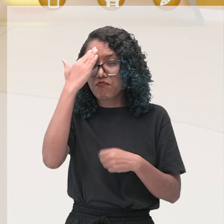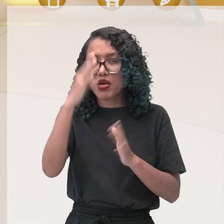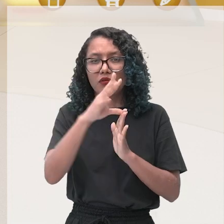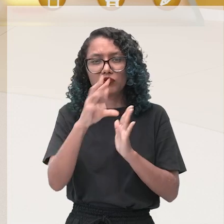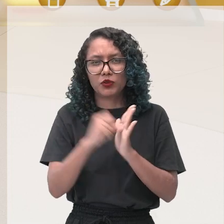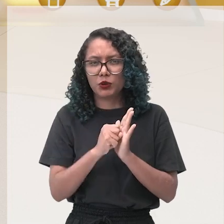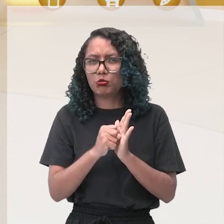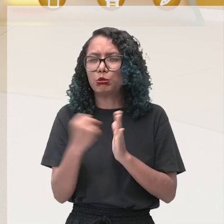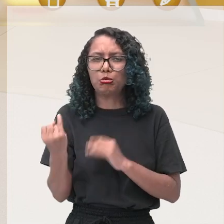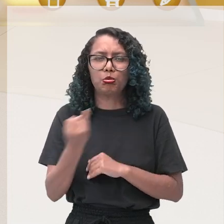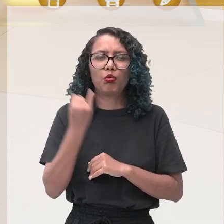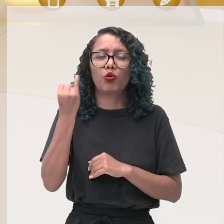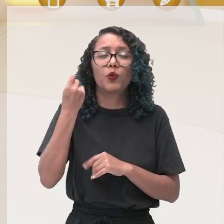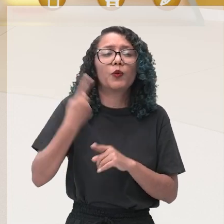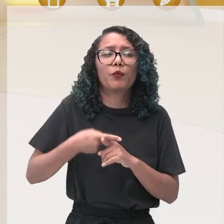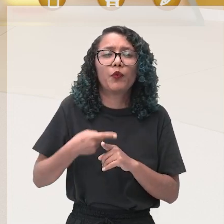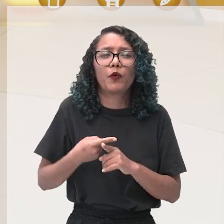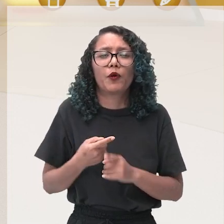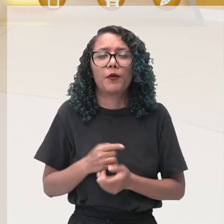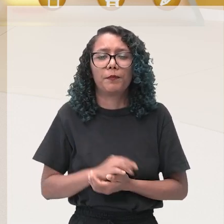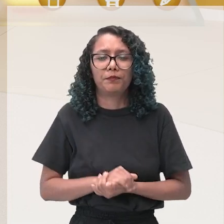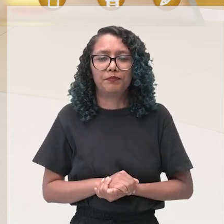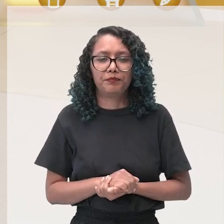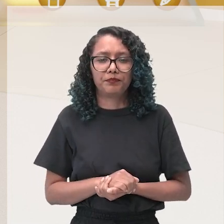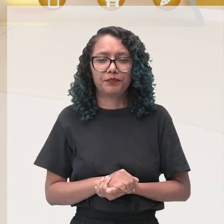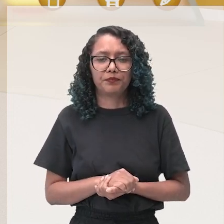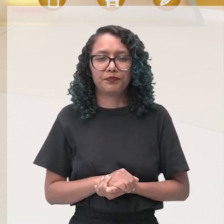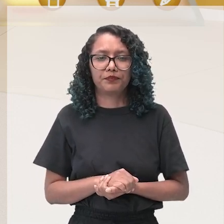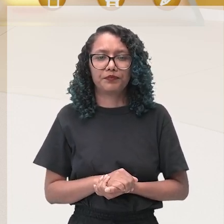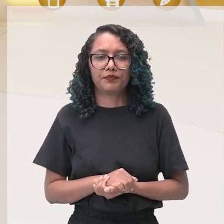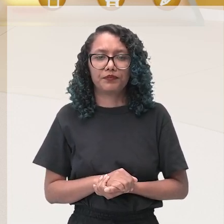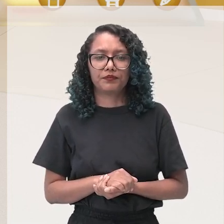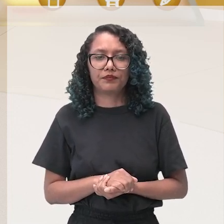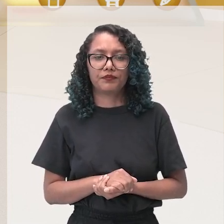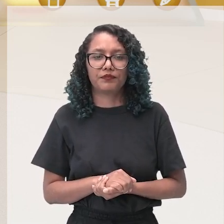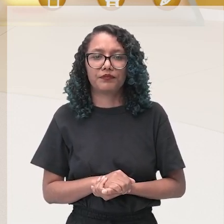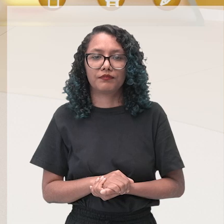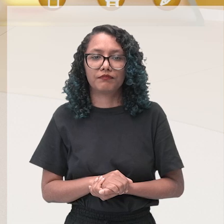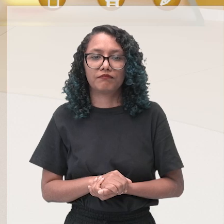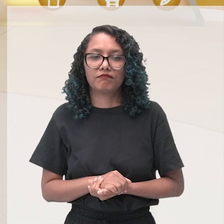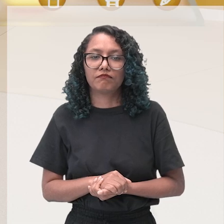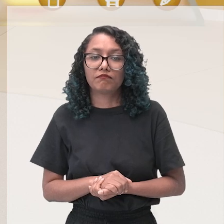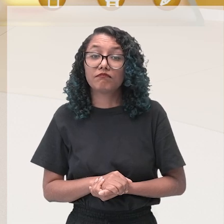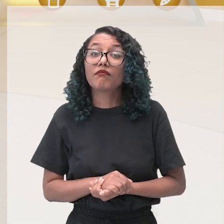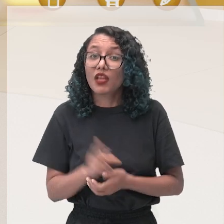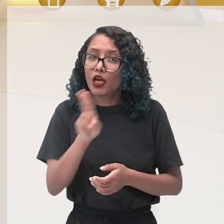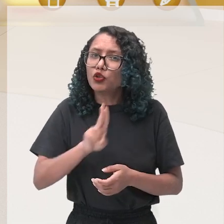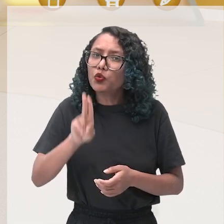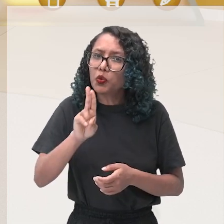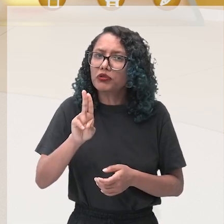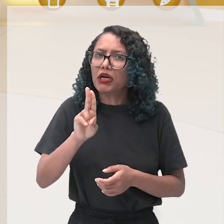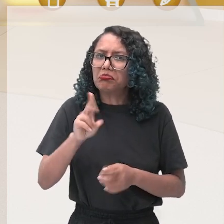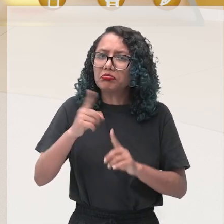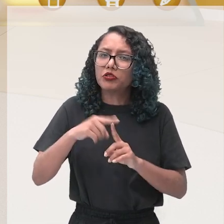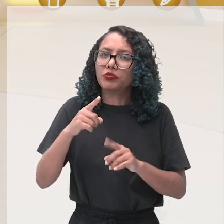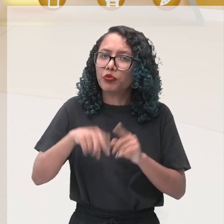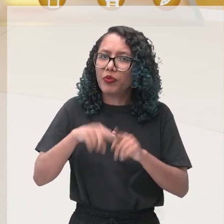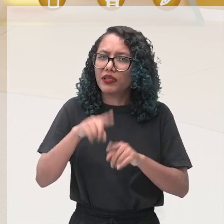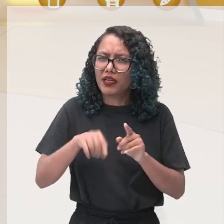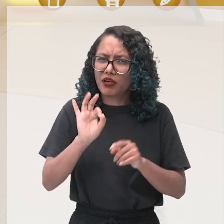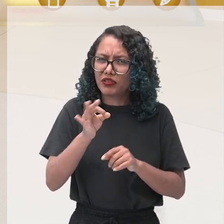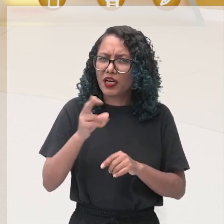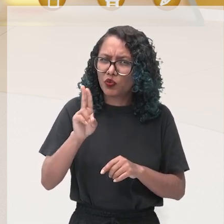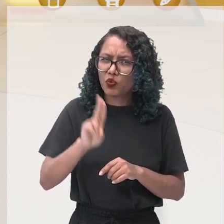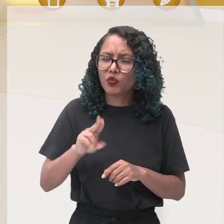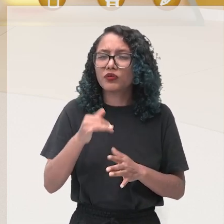importantíssima. Afinal de contas, esses resíduos, eles convivem conosco, né? Quem aí, né, não